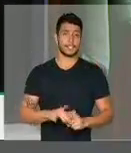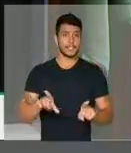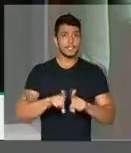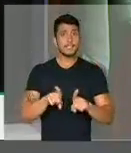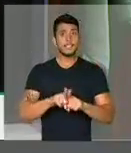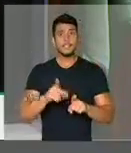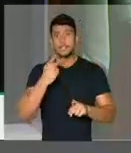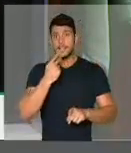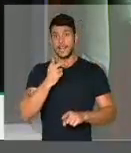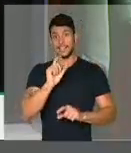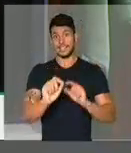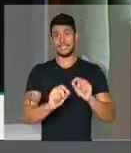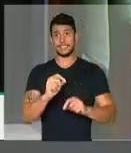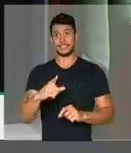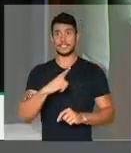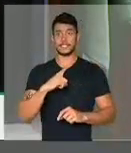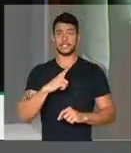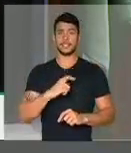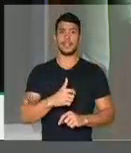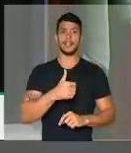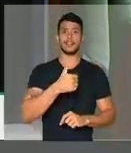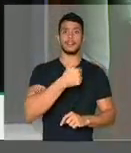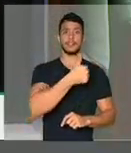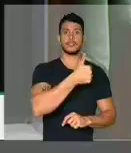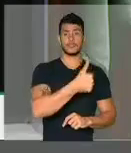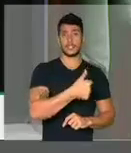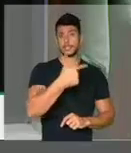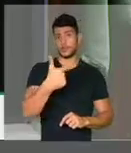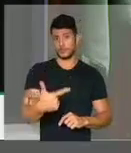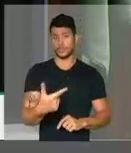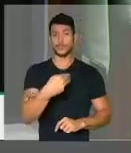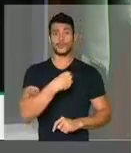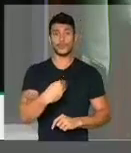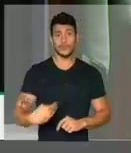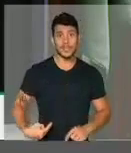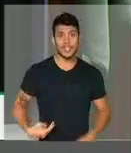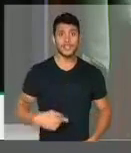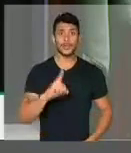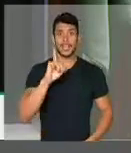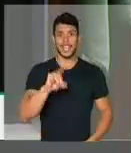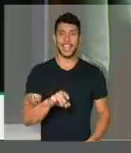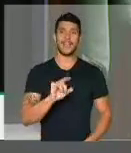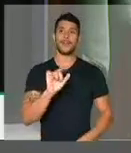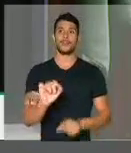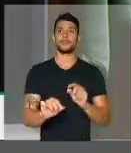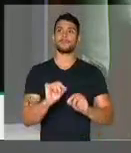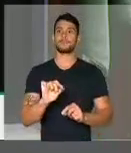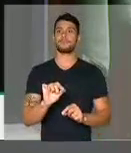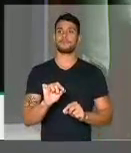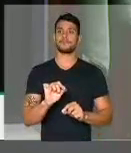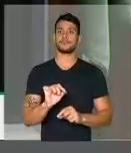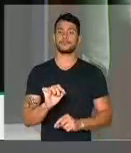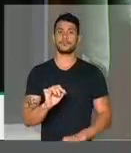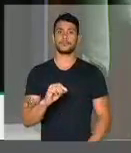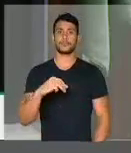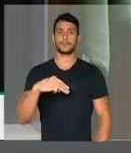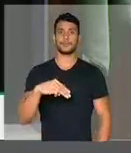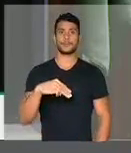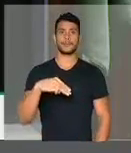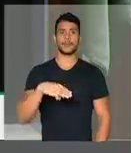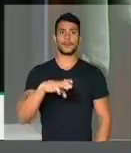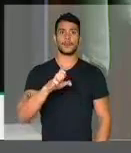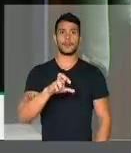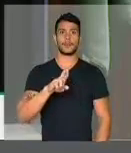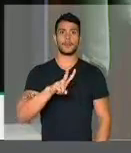até que há um 12º ministro do Supremo Tribunal Federal, que é o senhor Merval